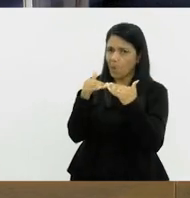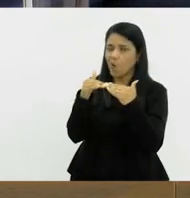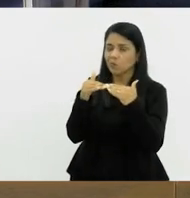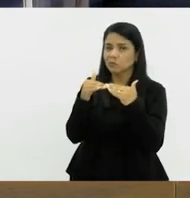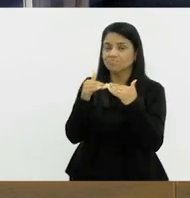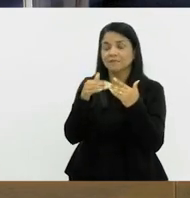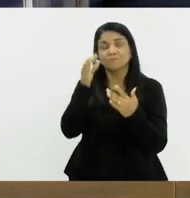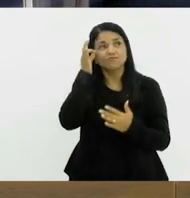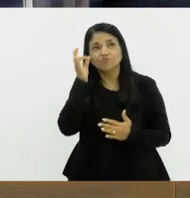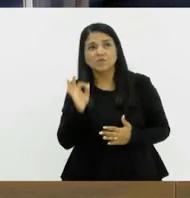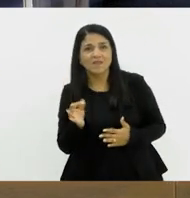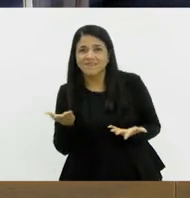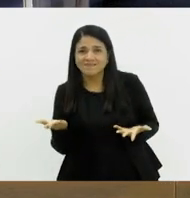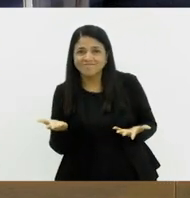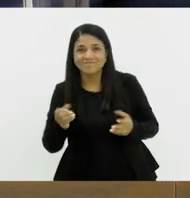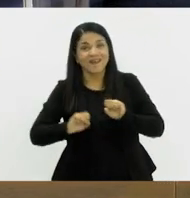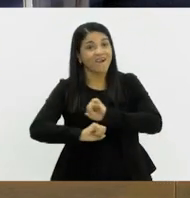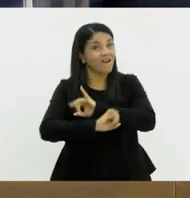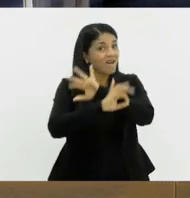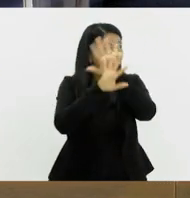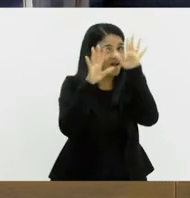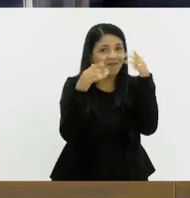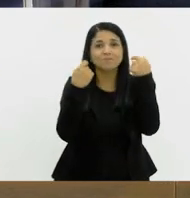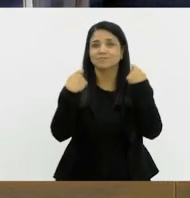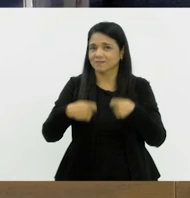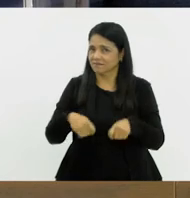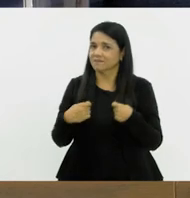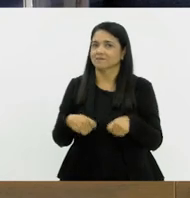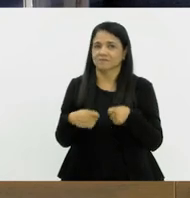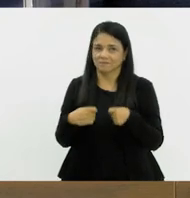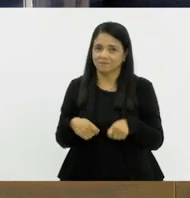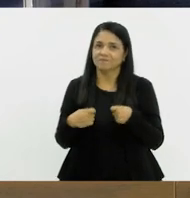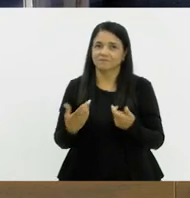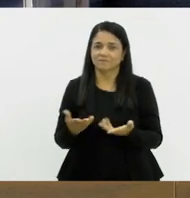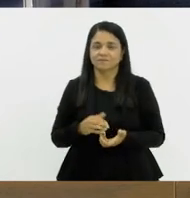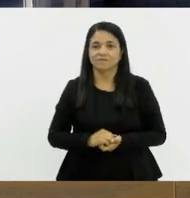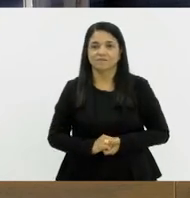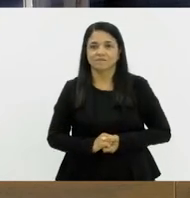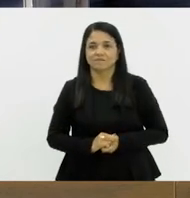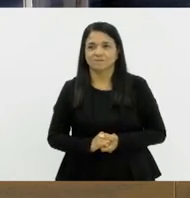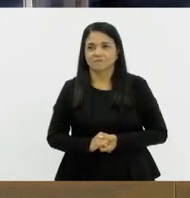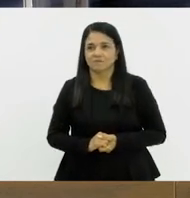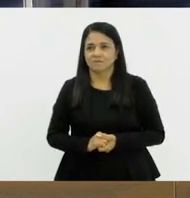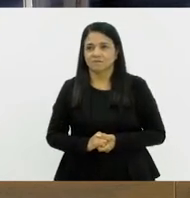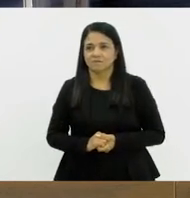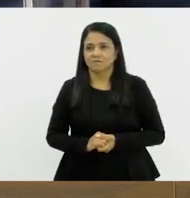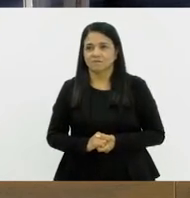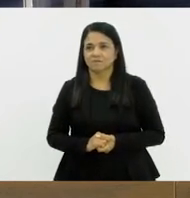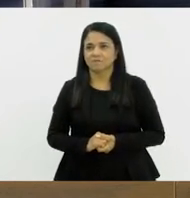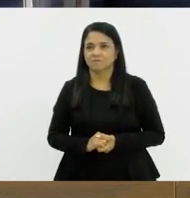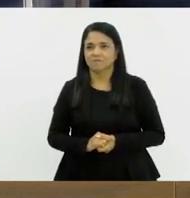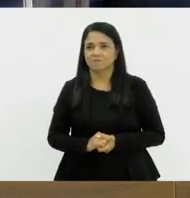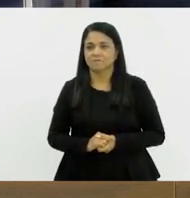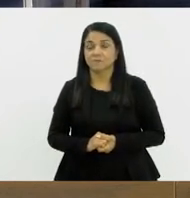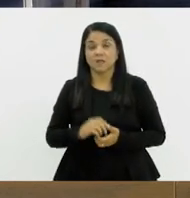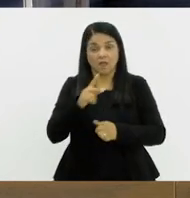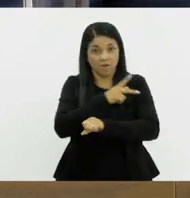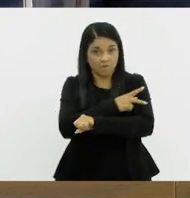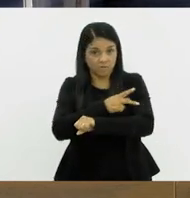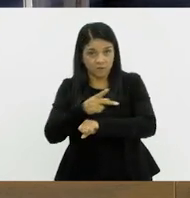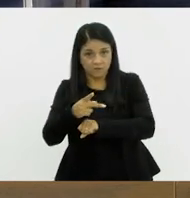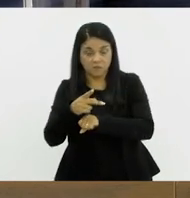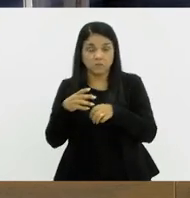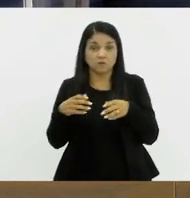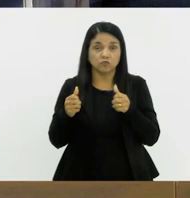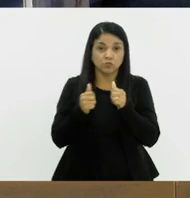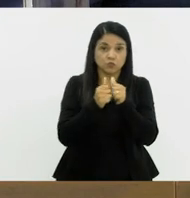se é disso. Acho que a gente tem que esclarecer. Em visita conjunta ao Sanatório